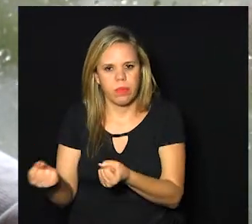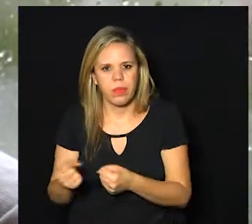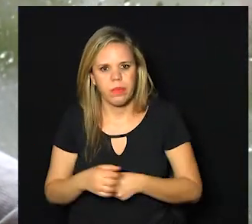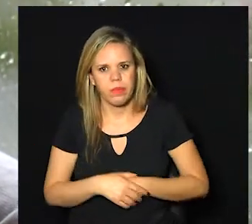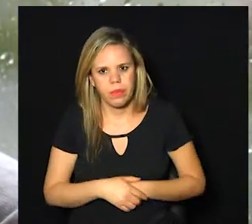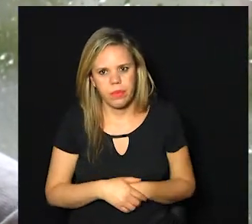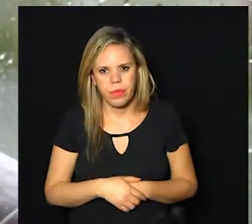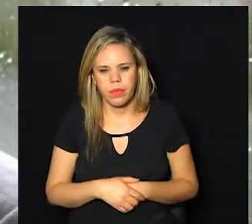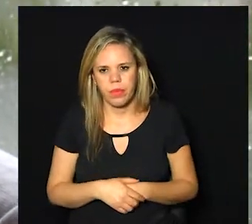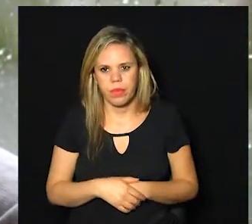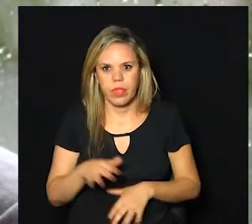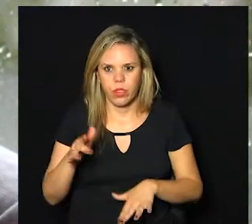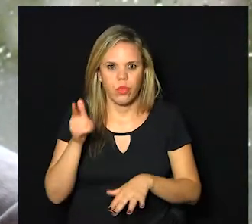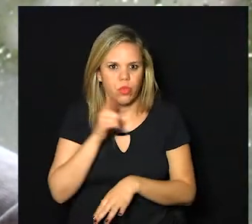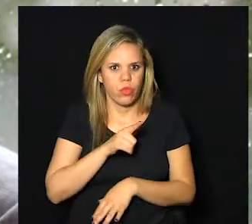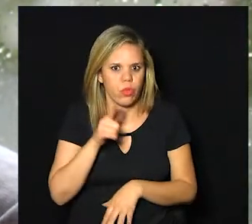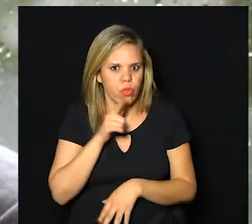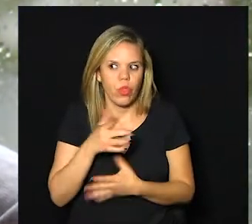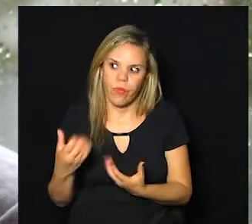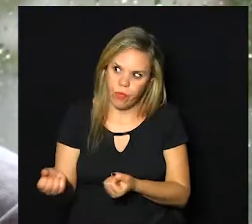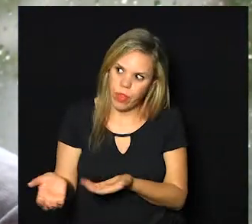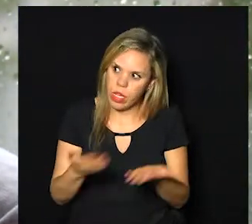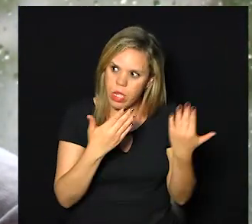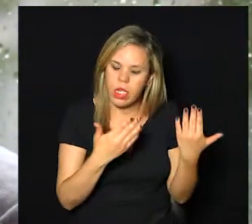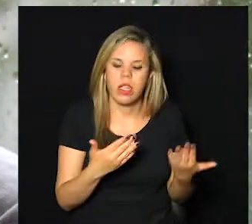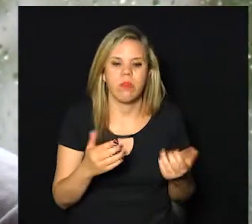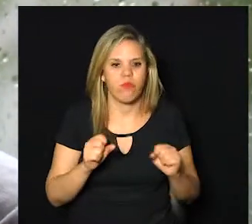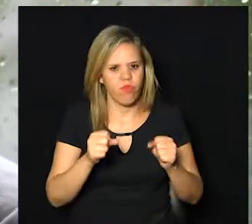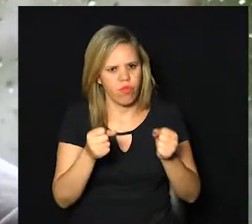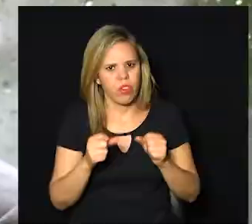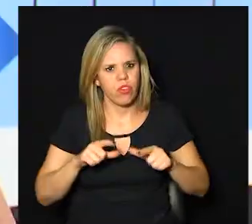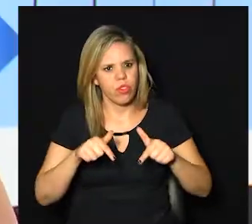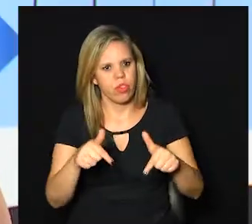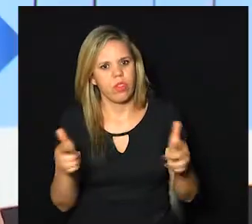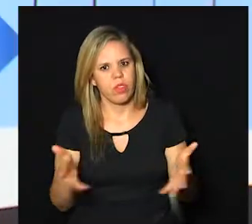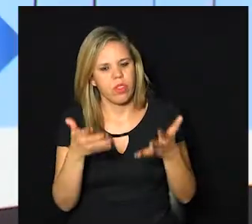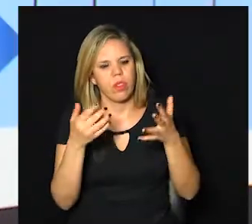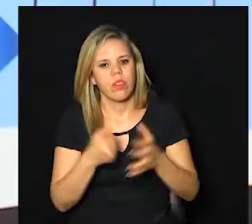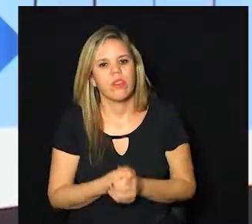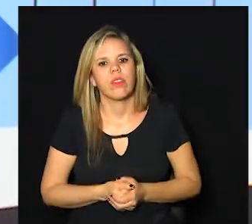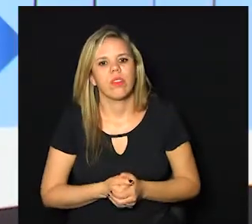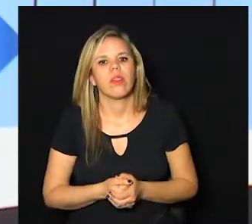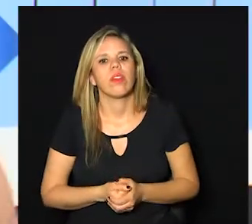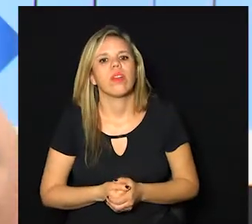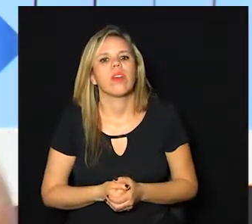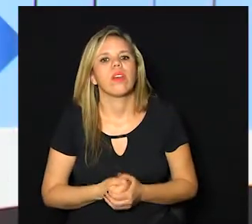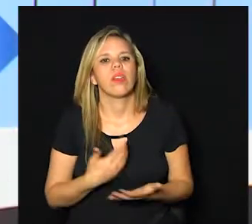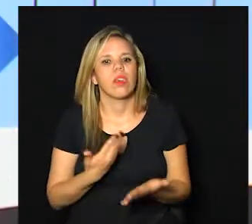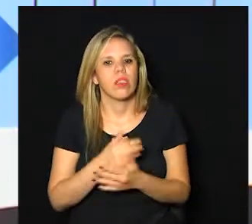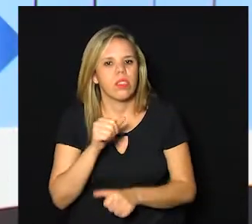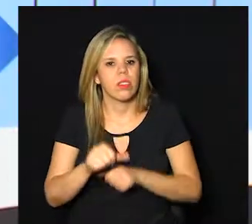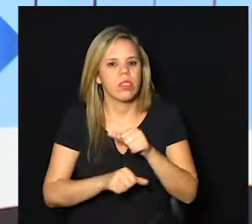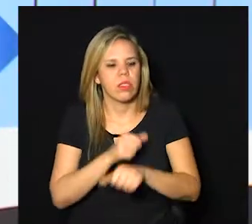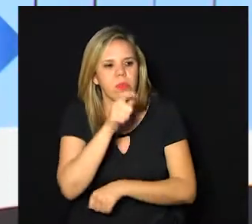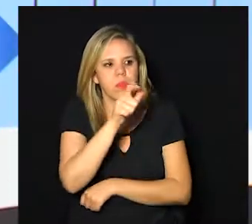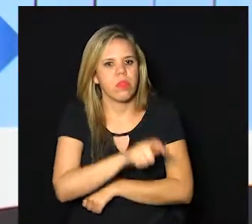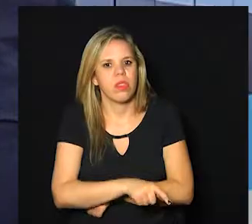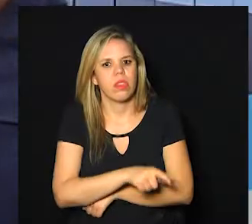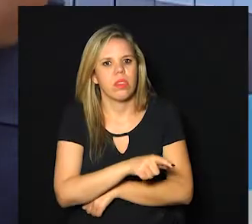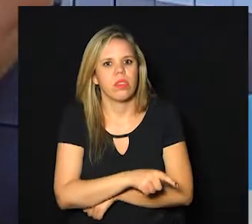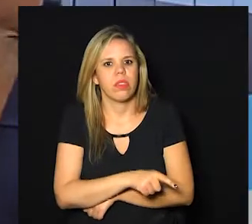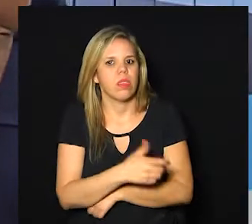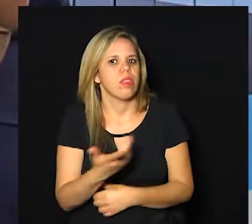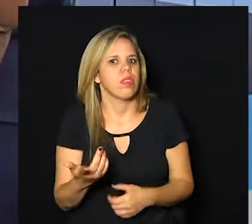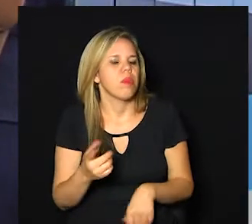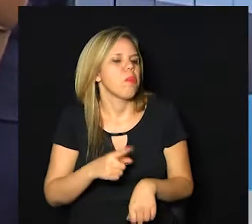para receber. Às vezes a gente consegue puxar a pessoa, vamos lá, aquela atitude mais motivadora e acaba até transformando aquela pessoa, nem se for